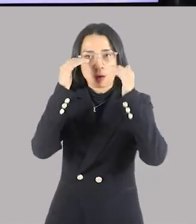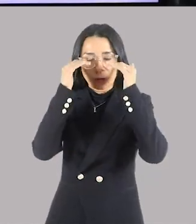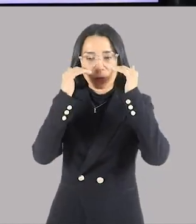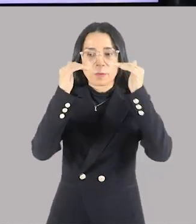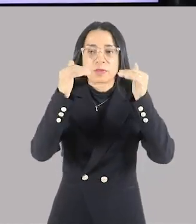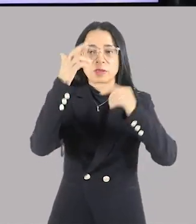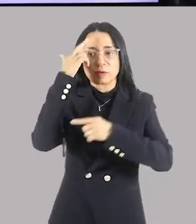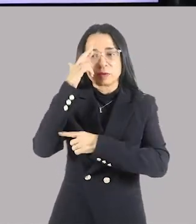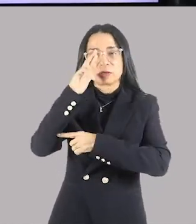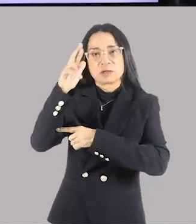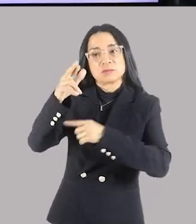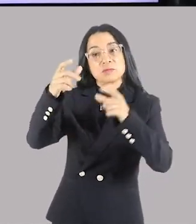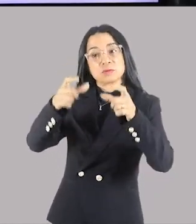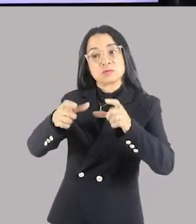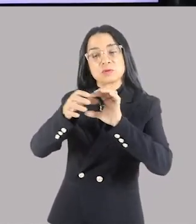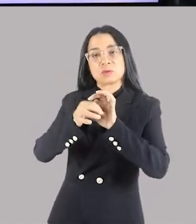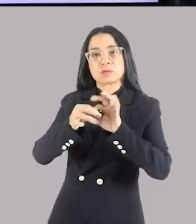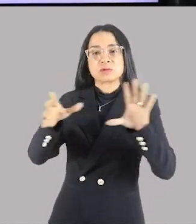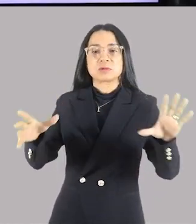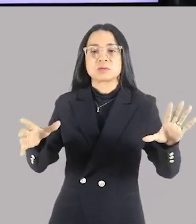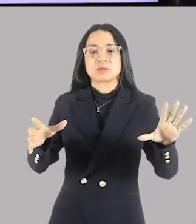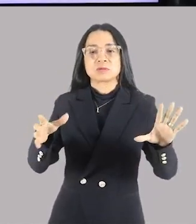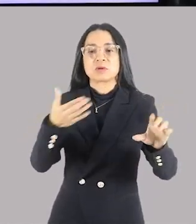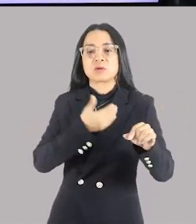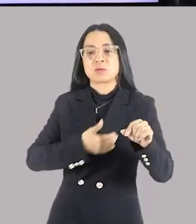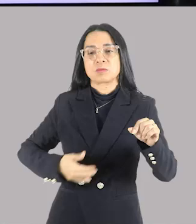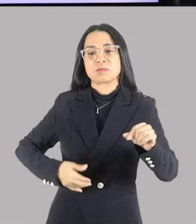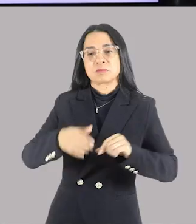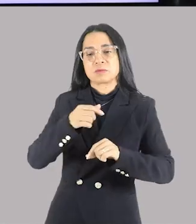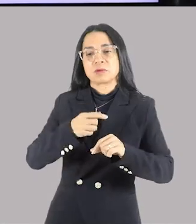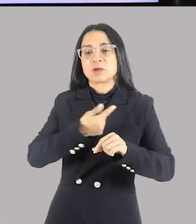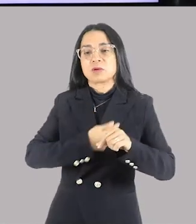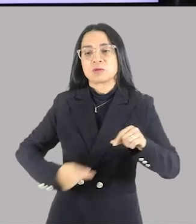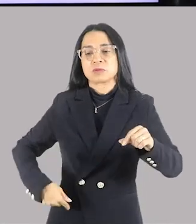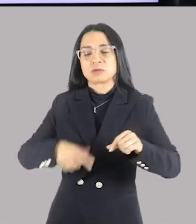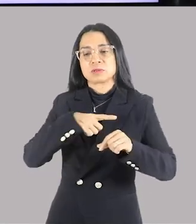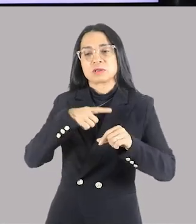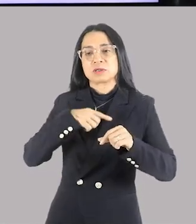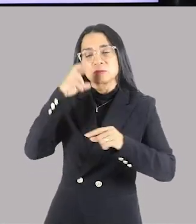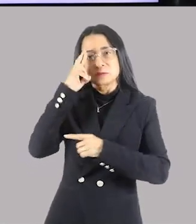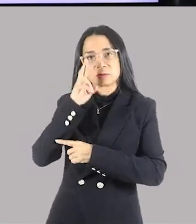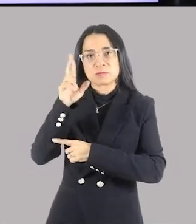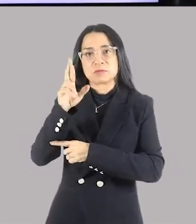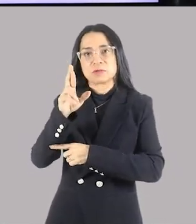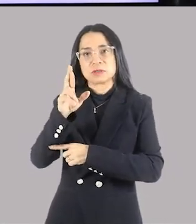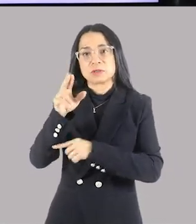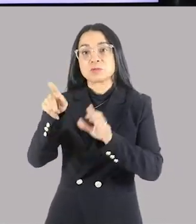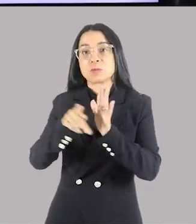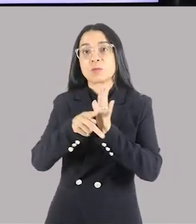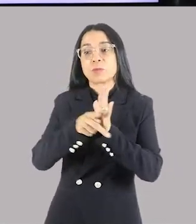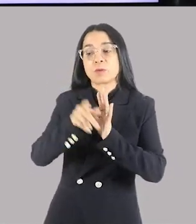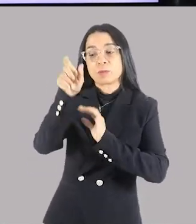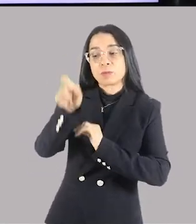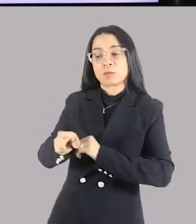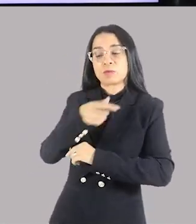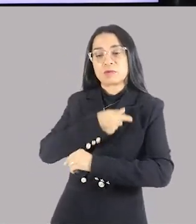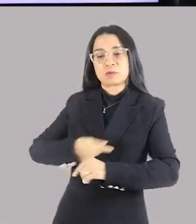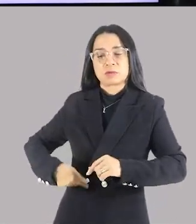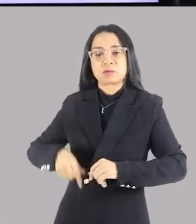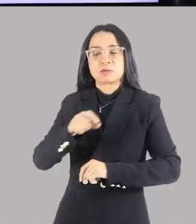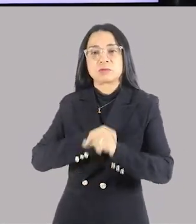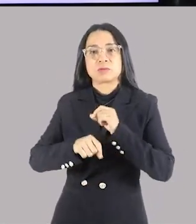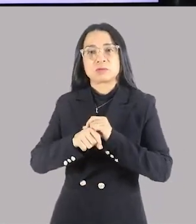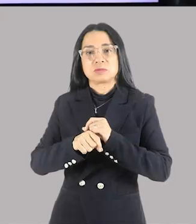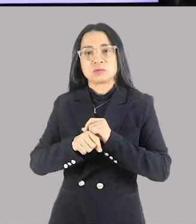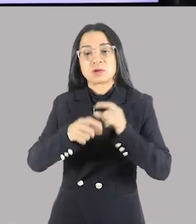órgãos independentes, ok? Governadorias têm como chefia os seus governadores e, por isso, os órgãos subordinados exercem, aliás,